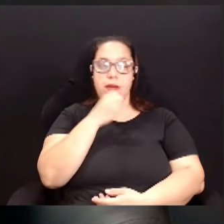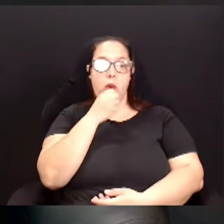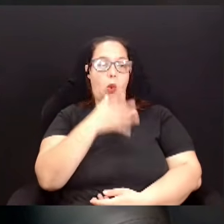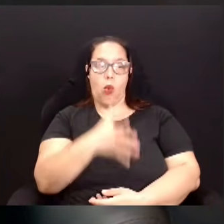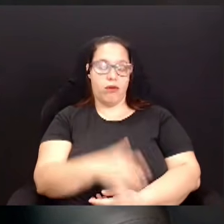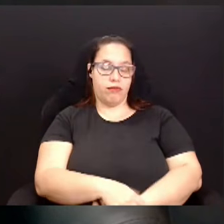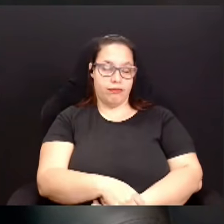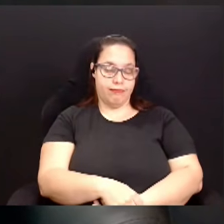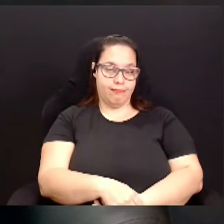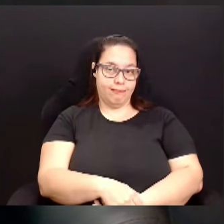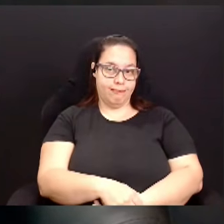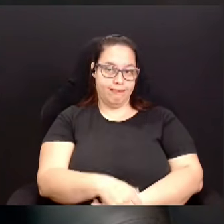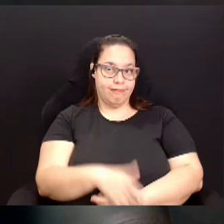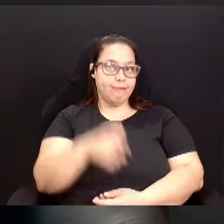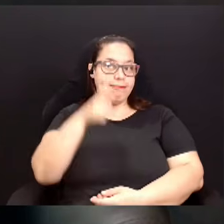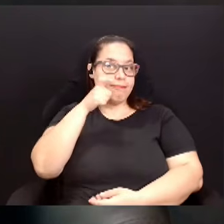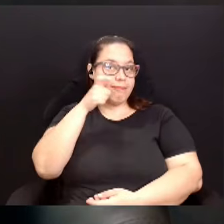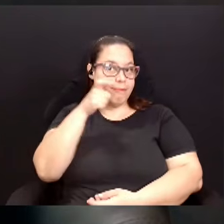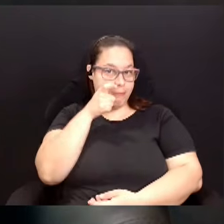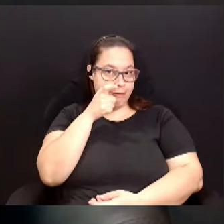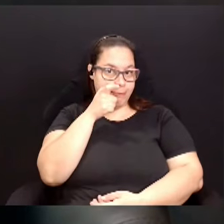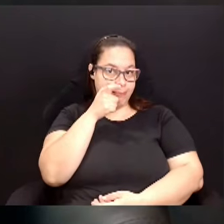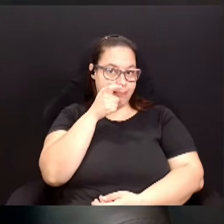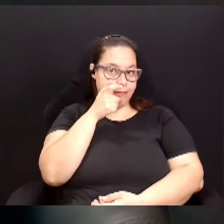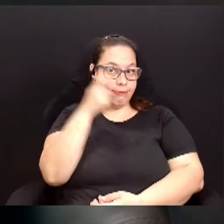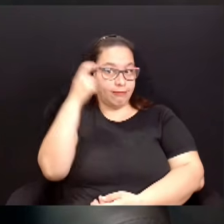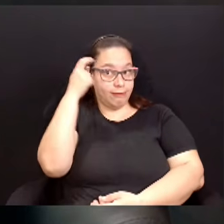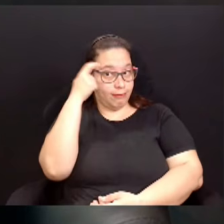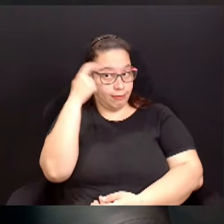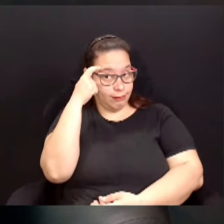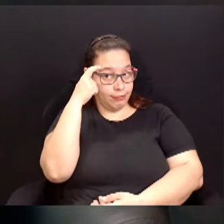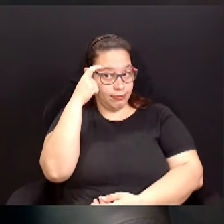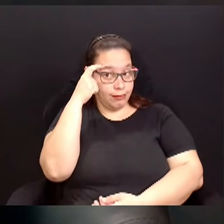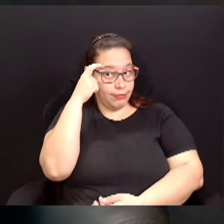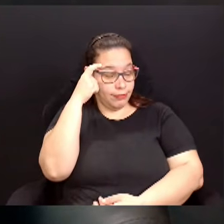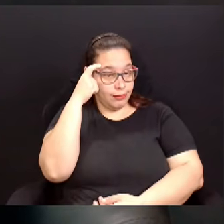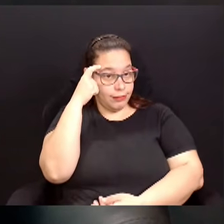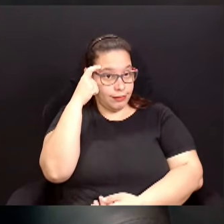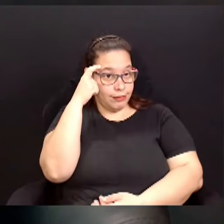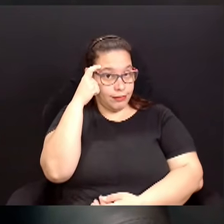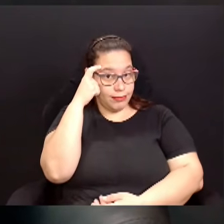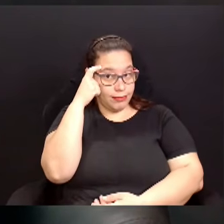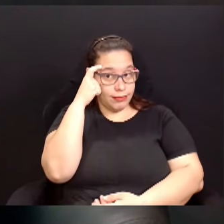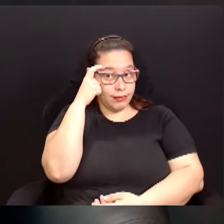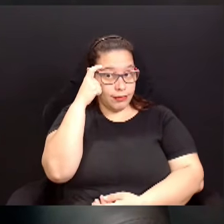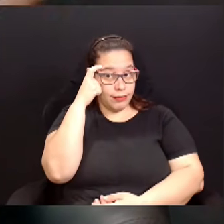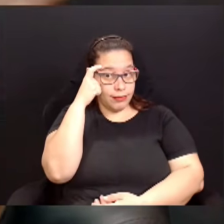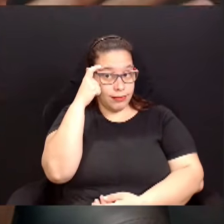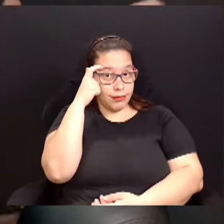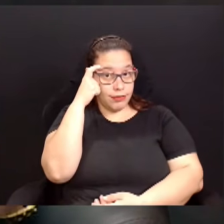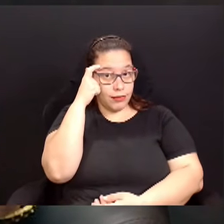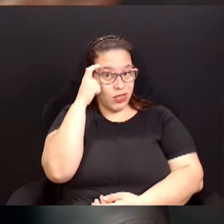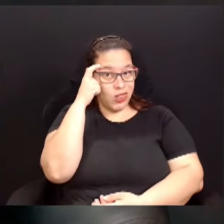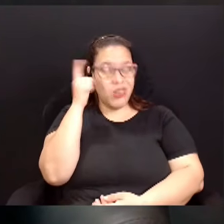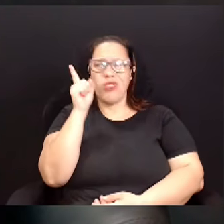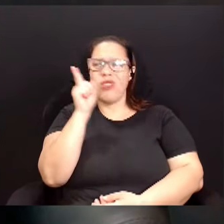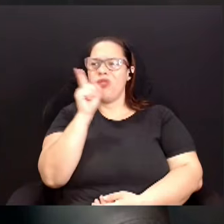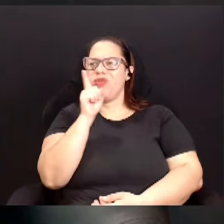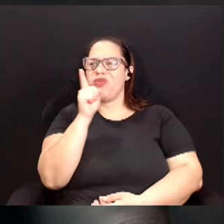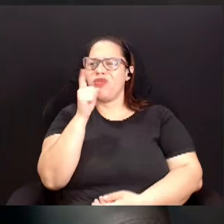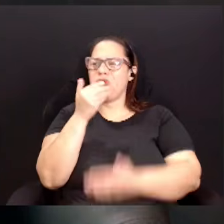né, a gente pensar que não é que a gente está perdendo